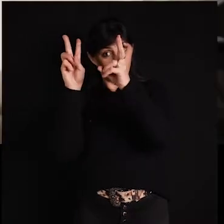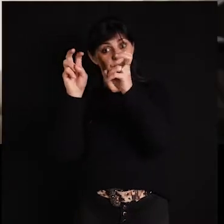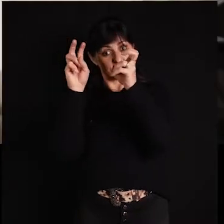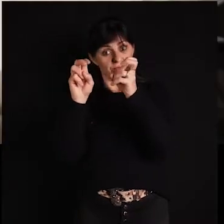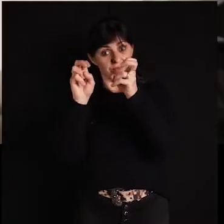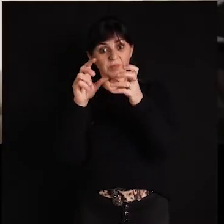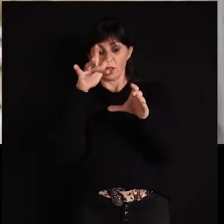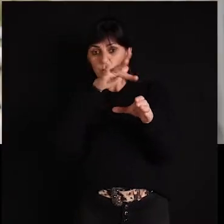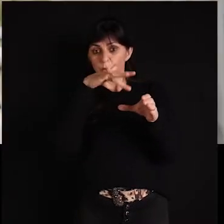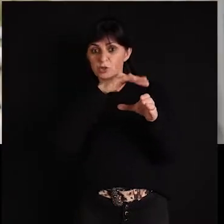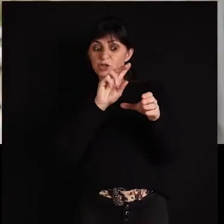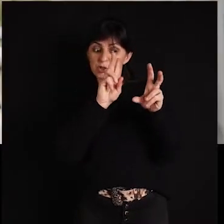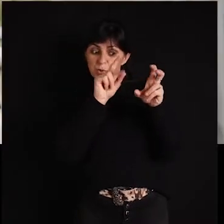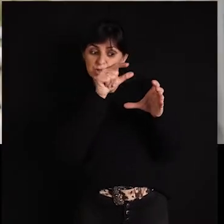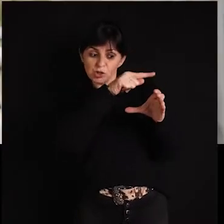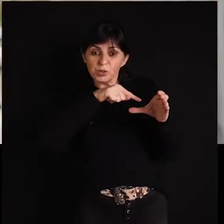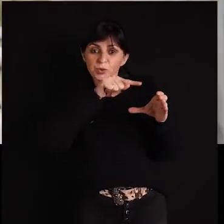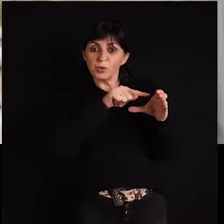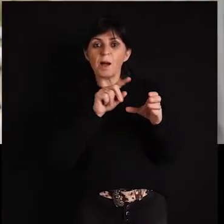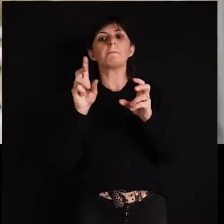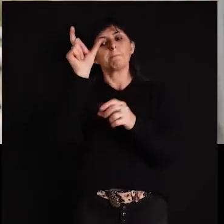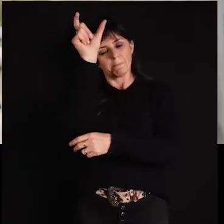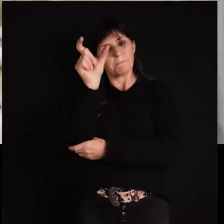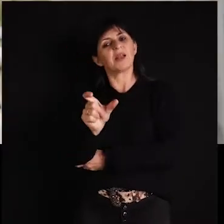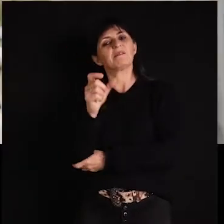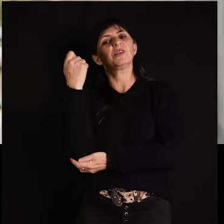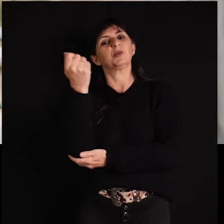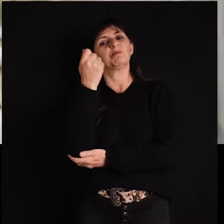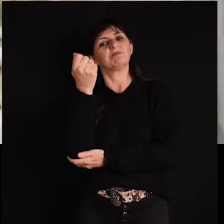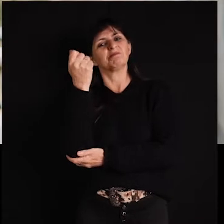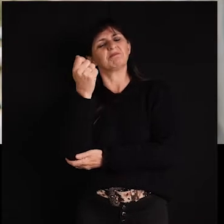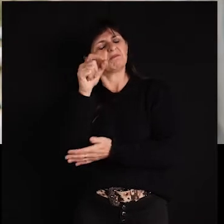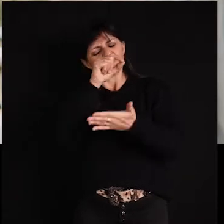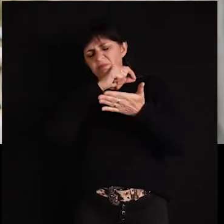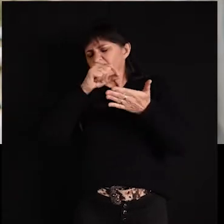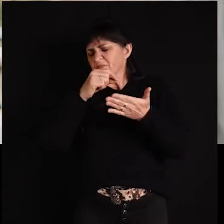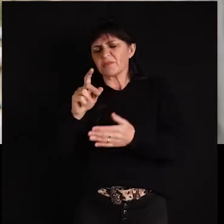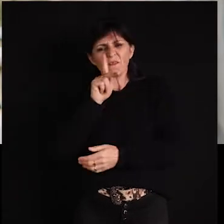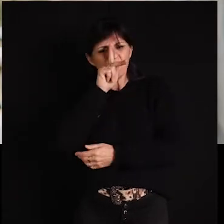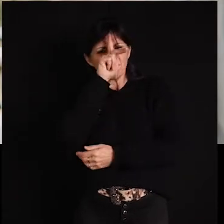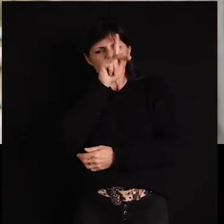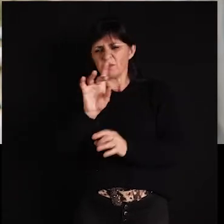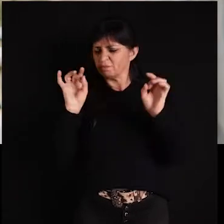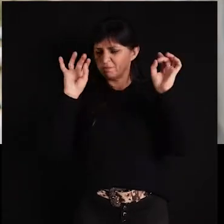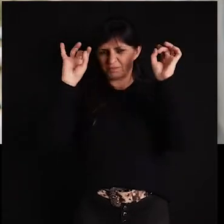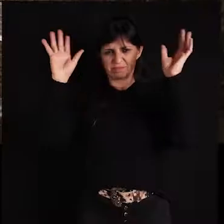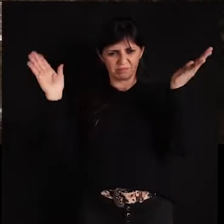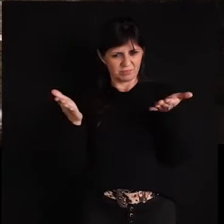disco. Eu gravei essa música e eu acho ela muito linda, uma letra muito forte. E vou cantar especial para vocês